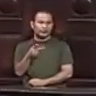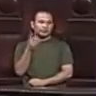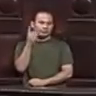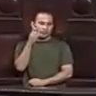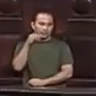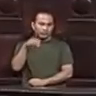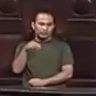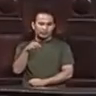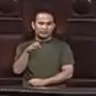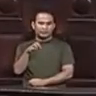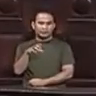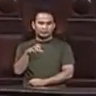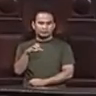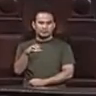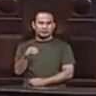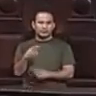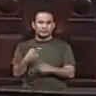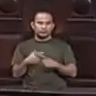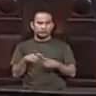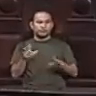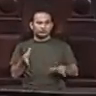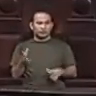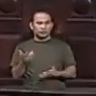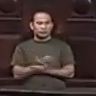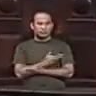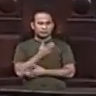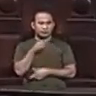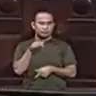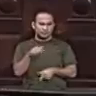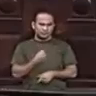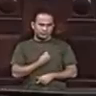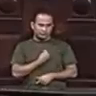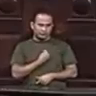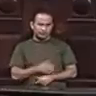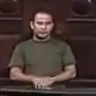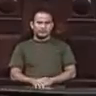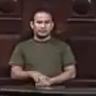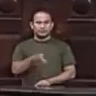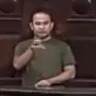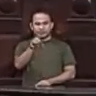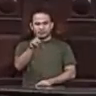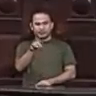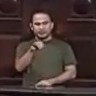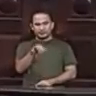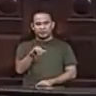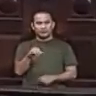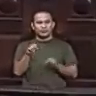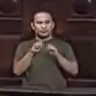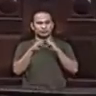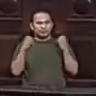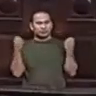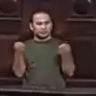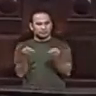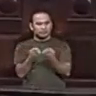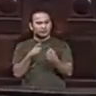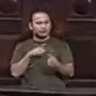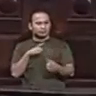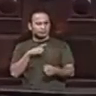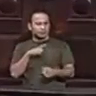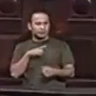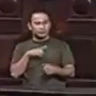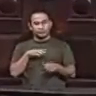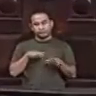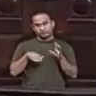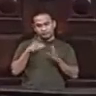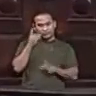Freixo, porque isso já aconteceu comigo, deputado, em relação à CPI do Maracanã, onde alguns deputados